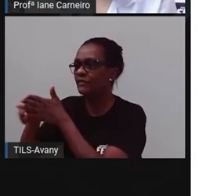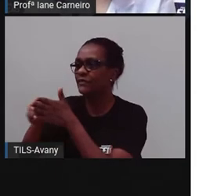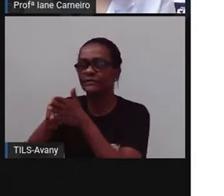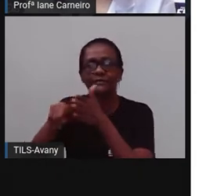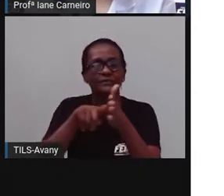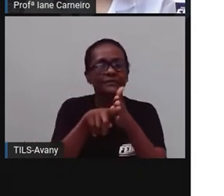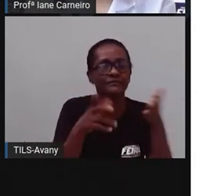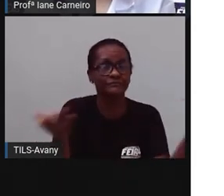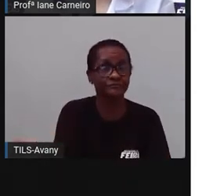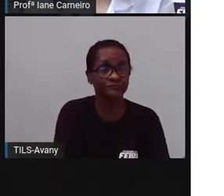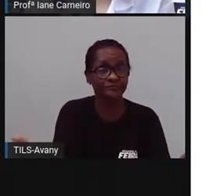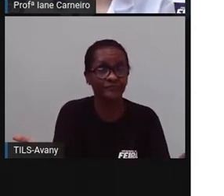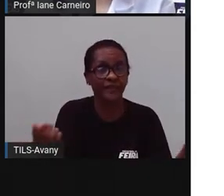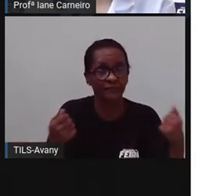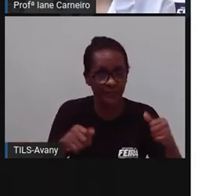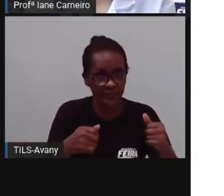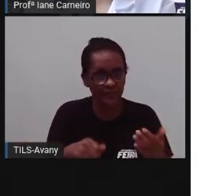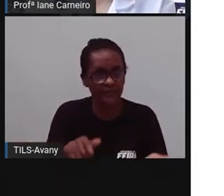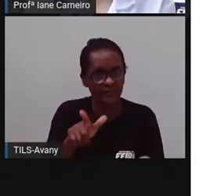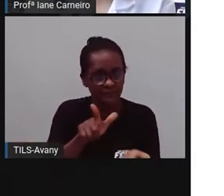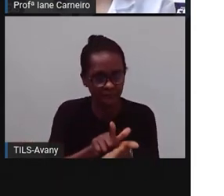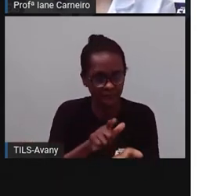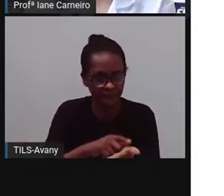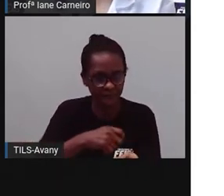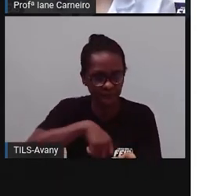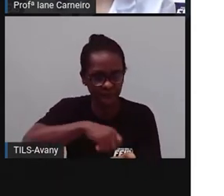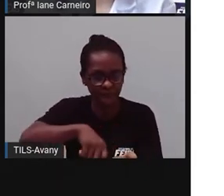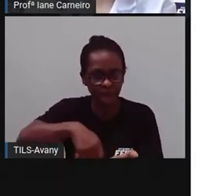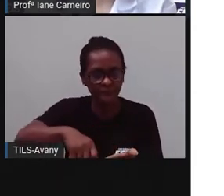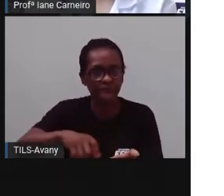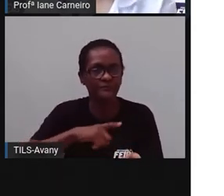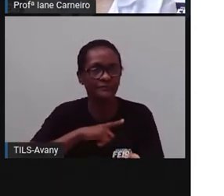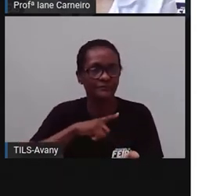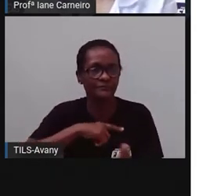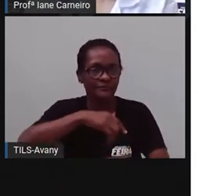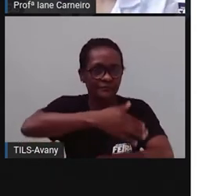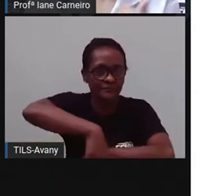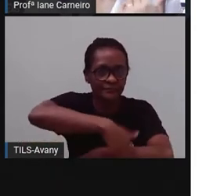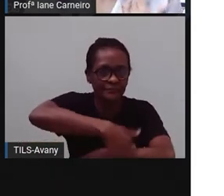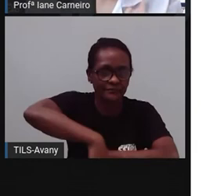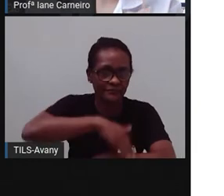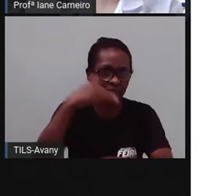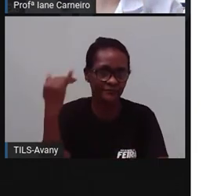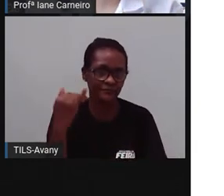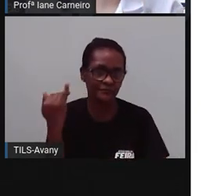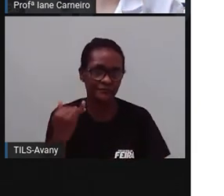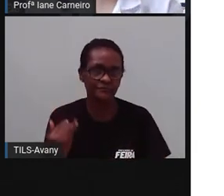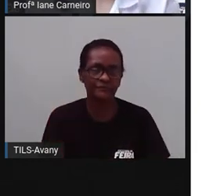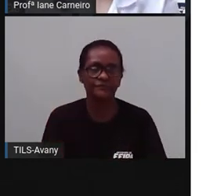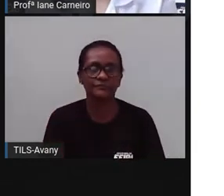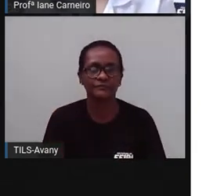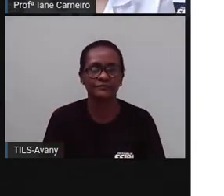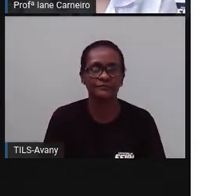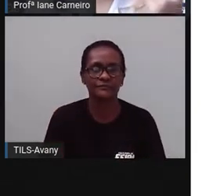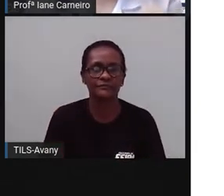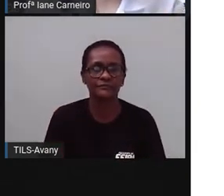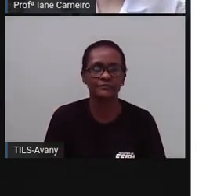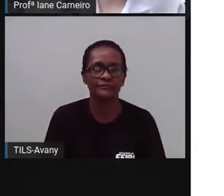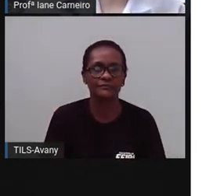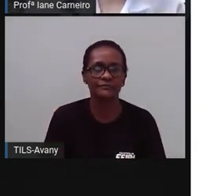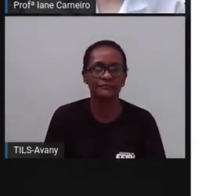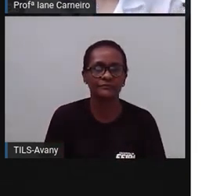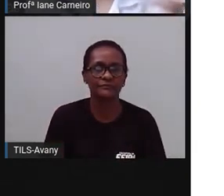então tem que ter essa informação de onde vai acontecer a festa e esse tipo tipo de convite